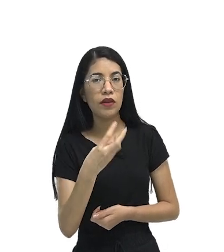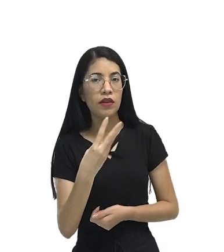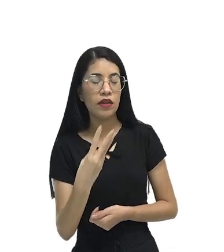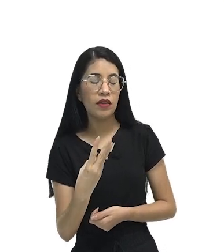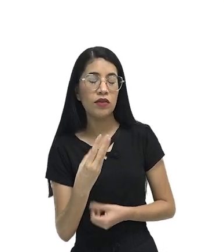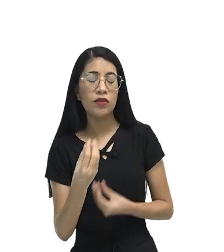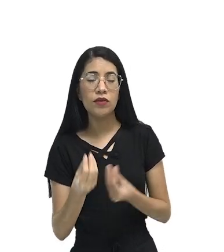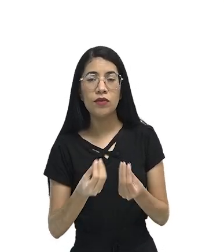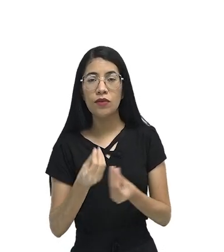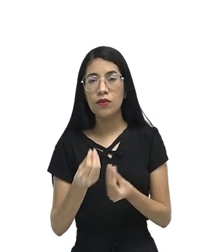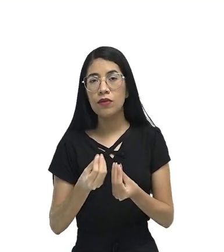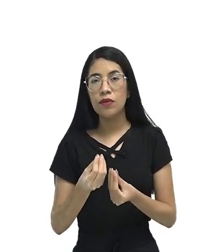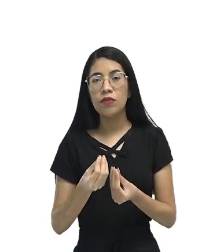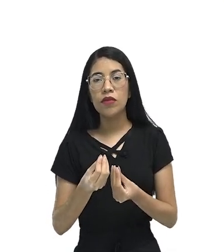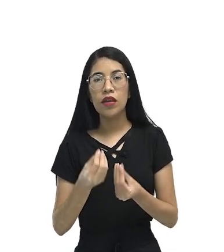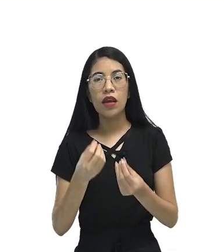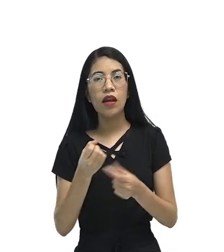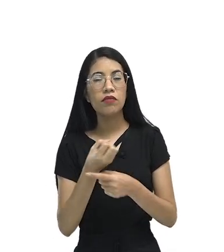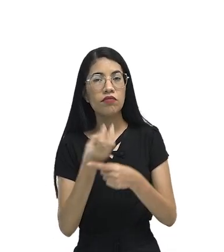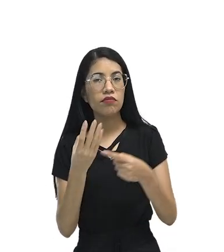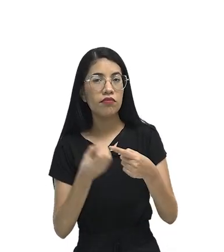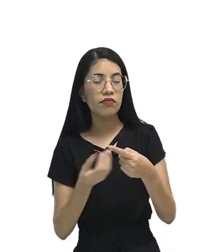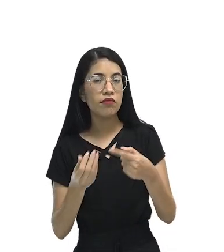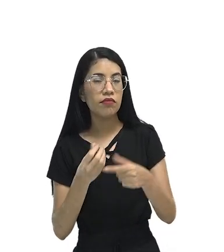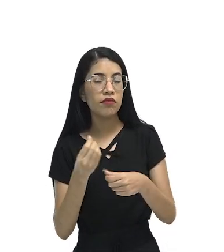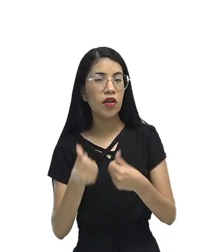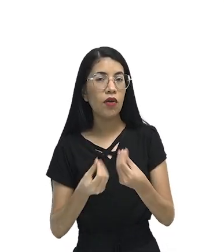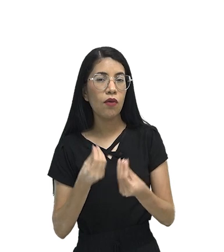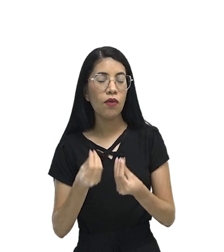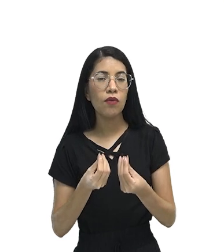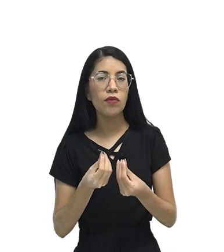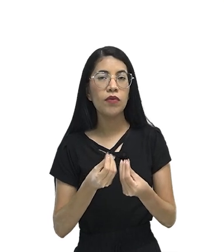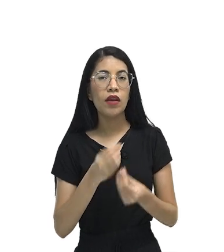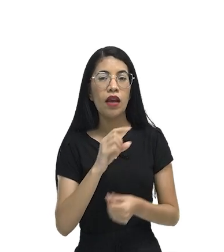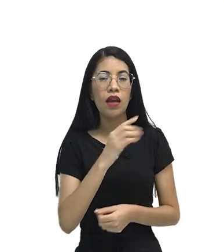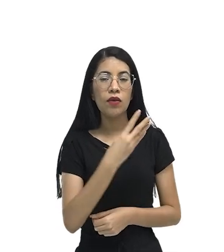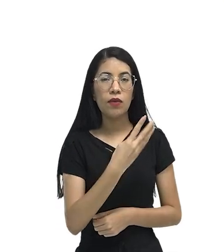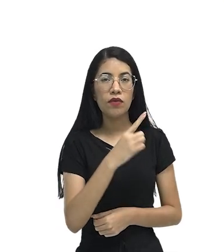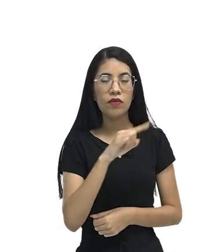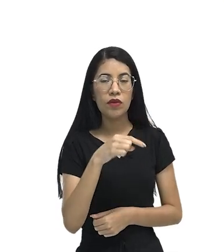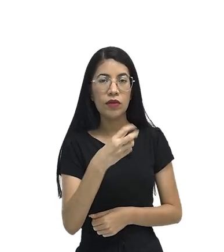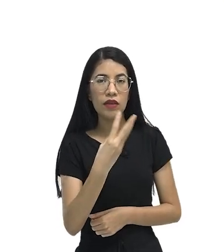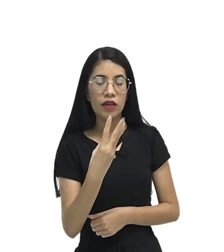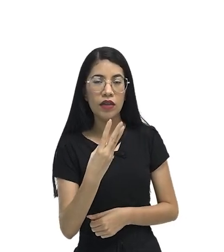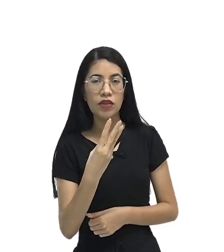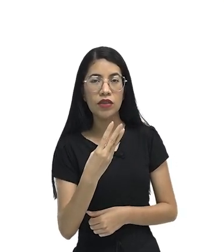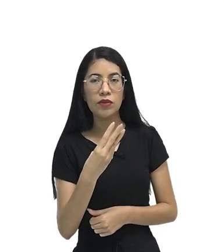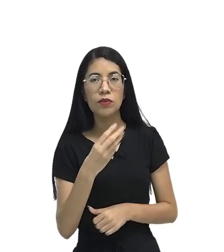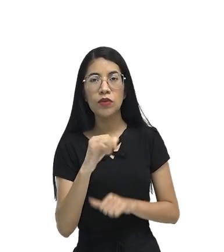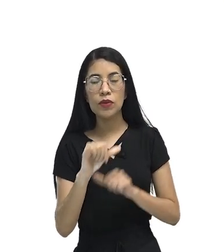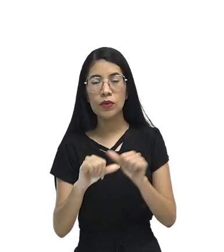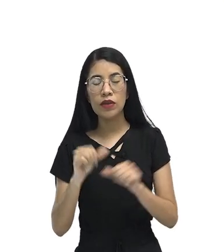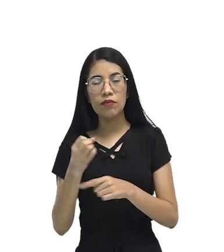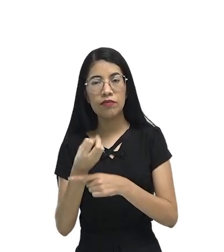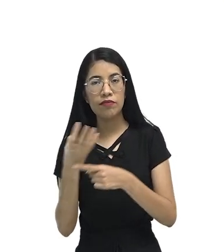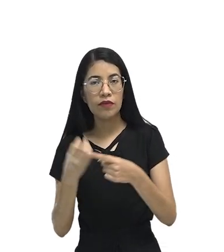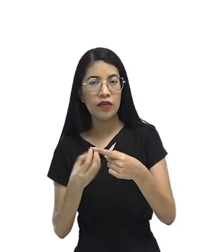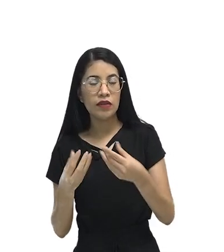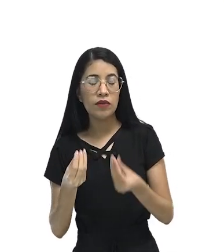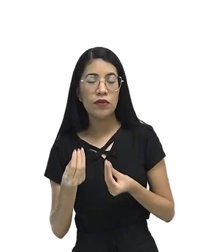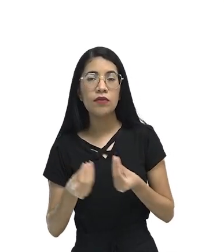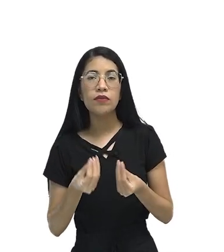4,3? Como que eu faria essa conversão de decimal para fração? Tranquilo